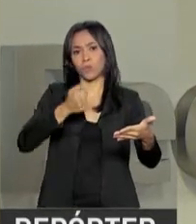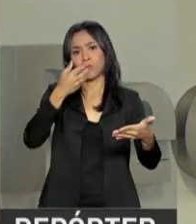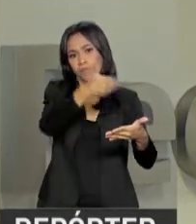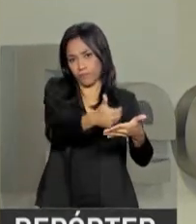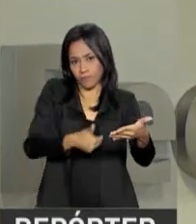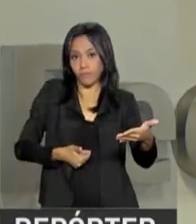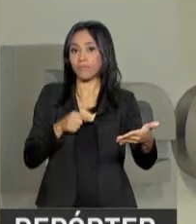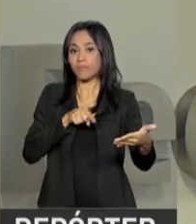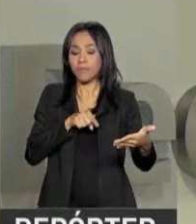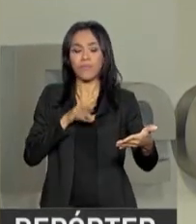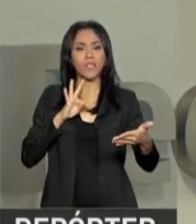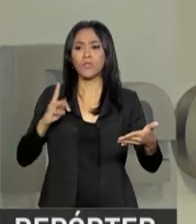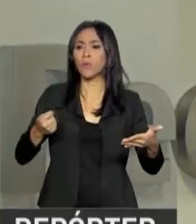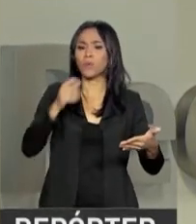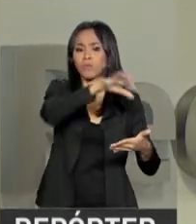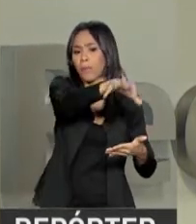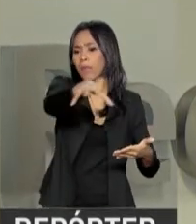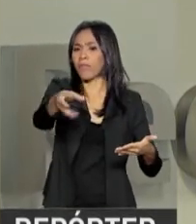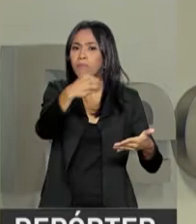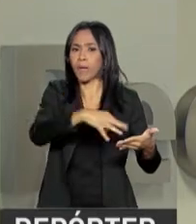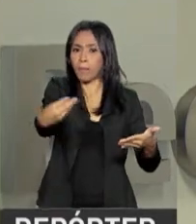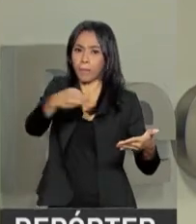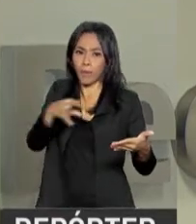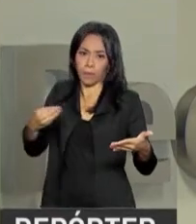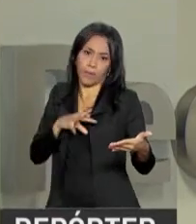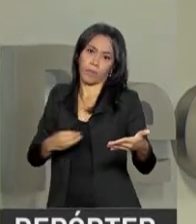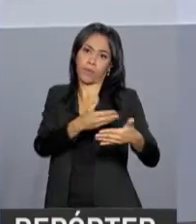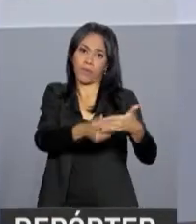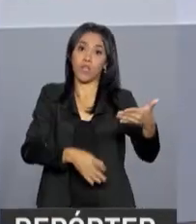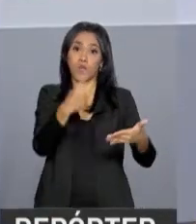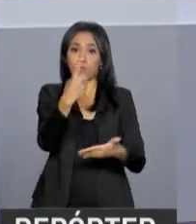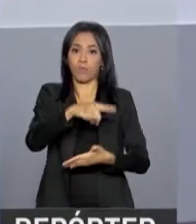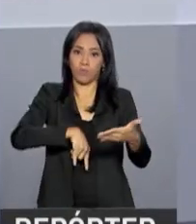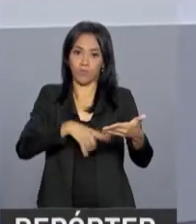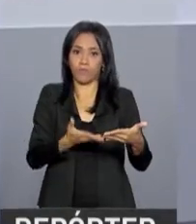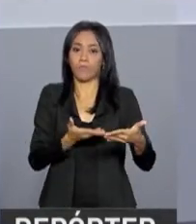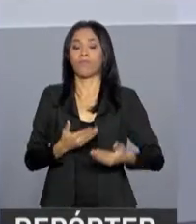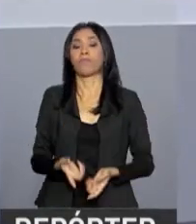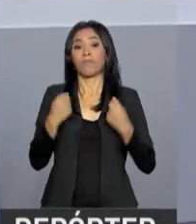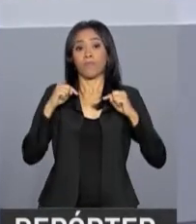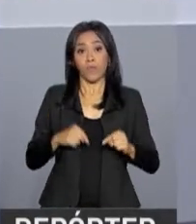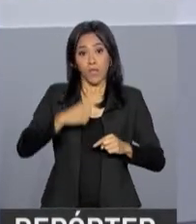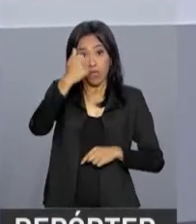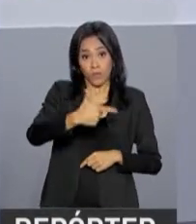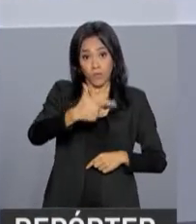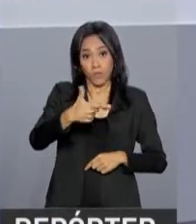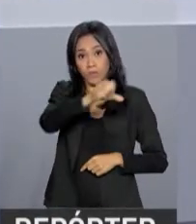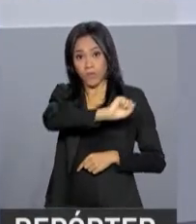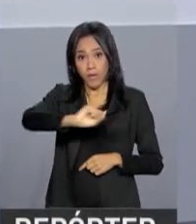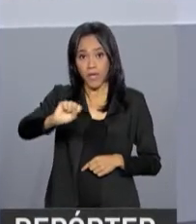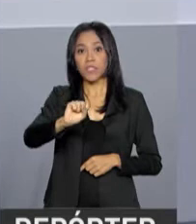dito o que todos os órgãos terão um controle sobre a relação trabalhista no segundo semestre a adoção do e